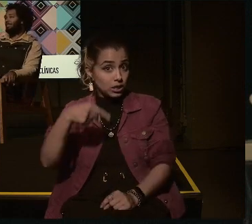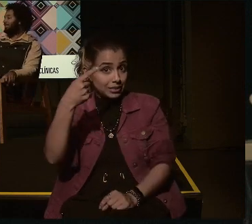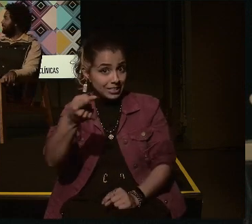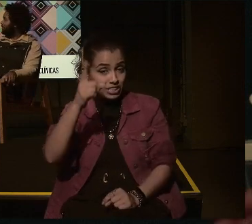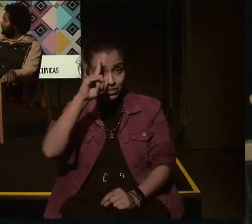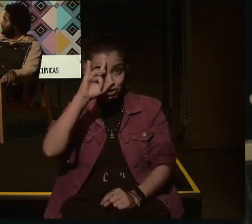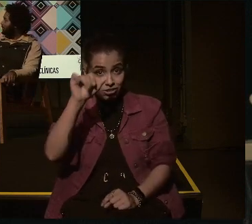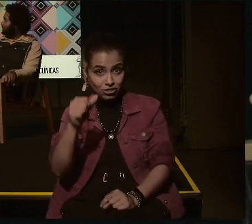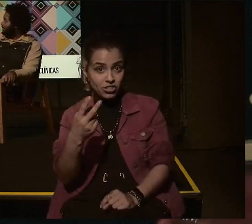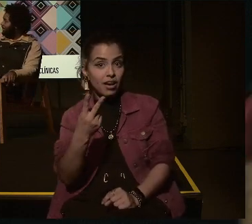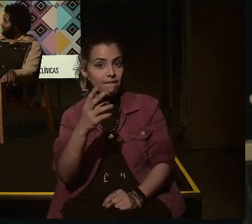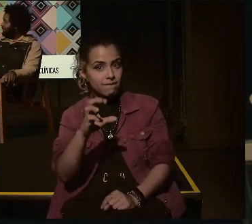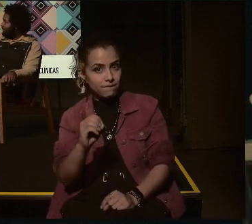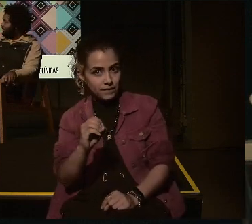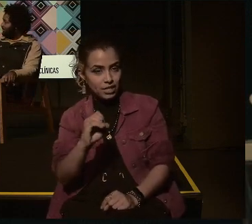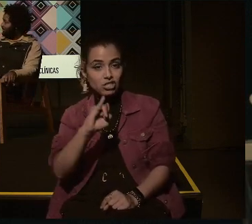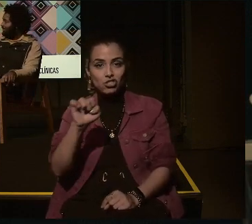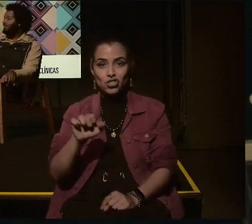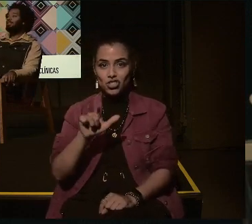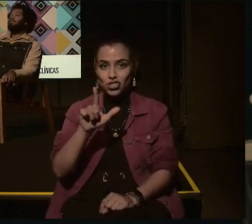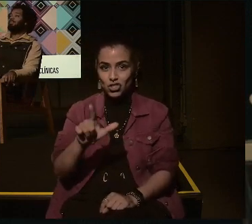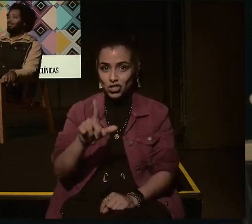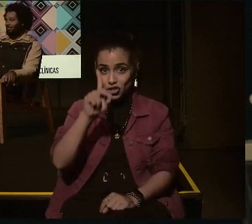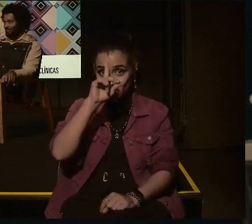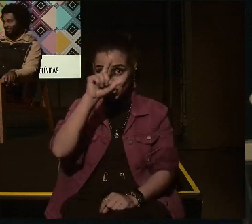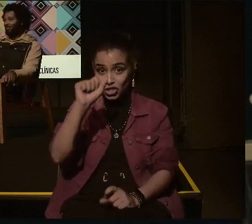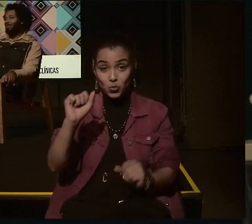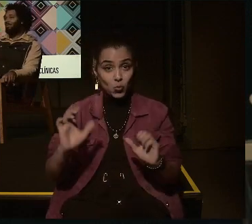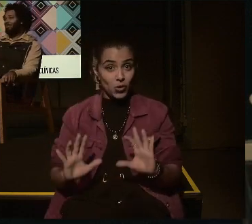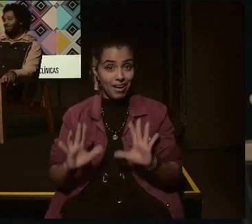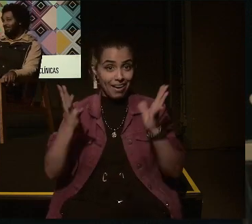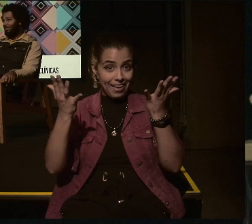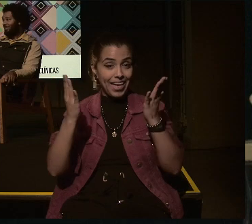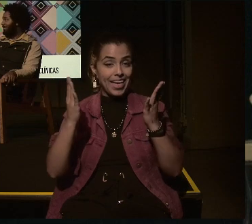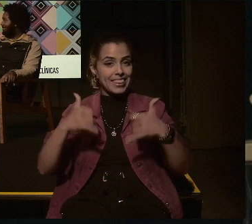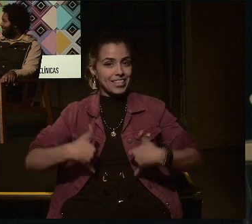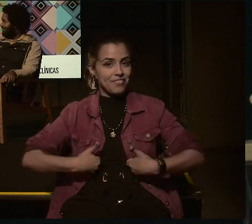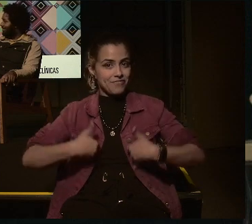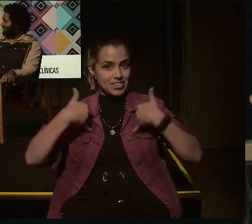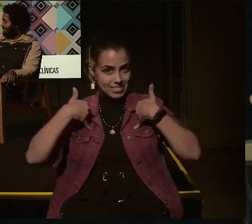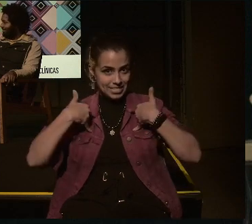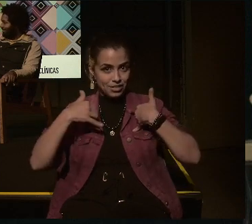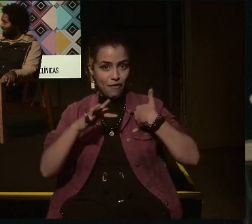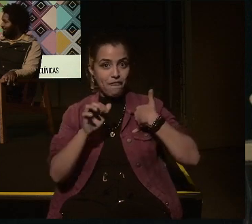dia 20 de julho, dia do aniversário do Fanon. E vai vir aqui Maria